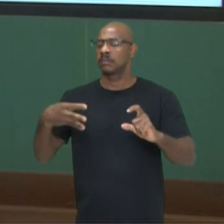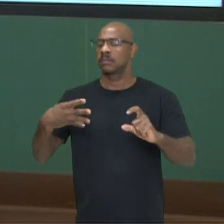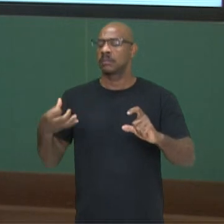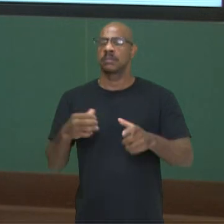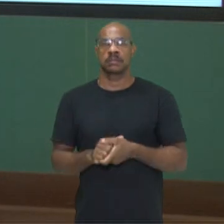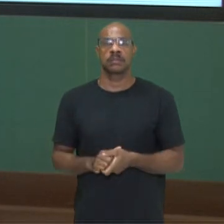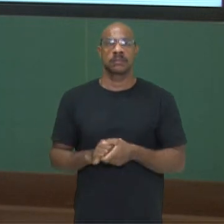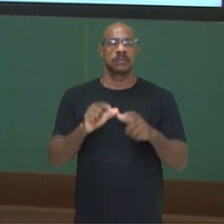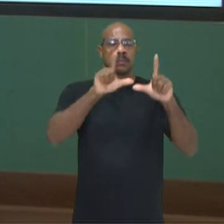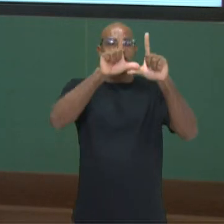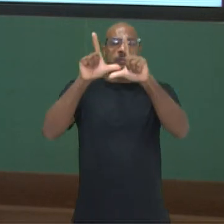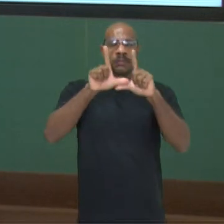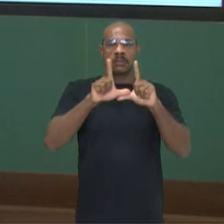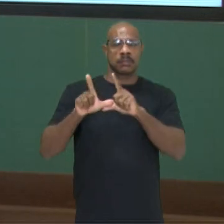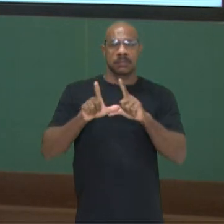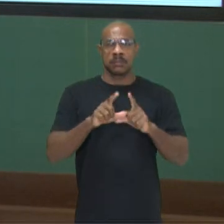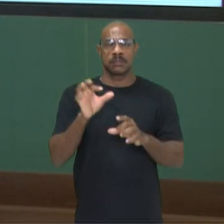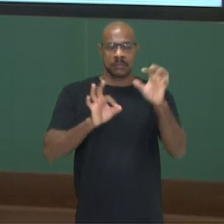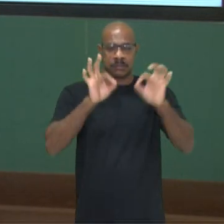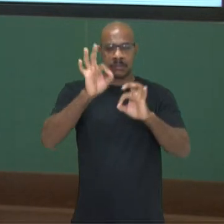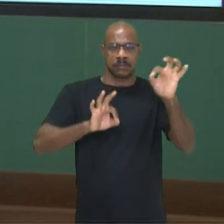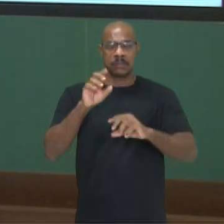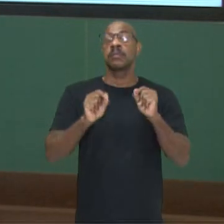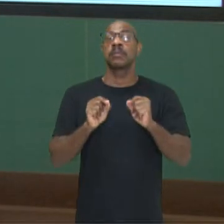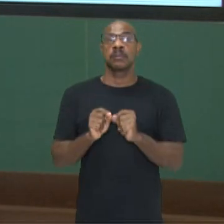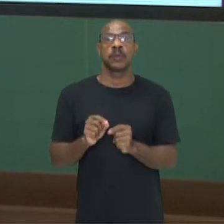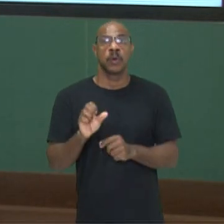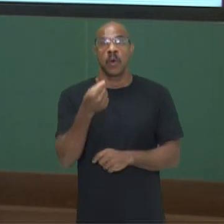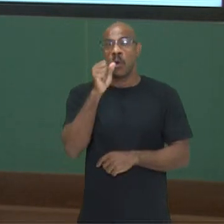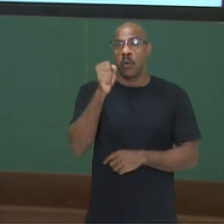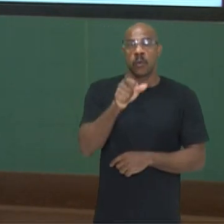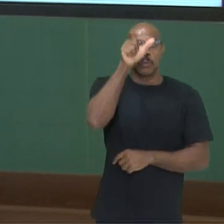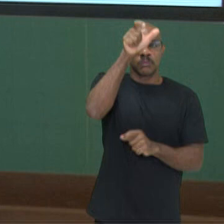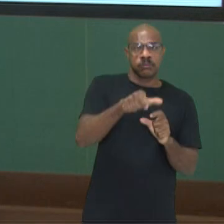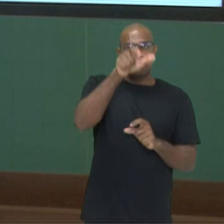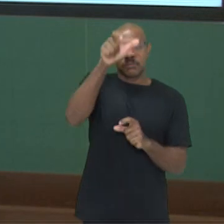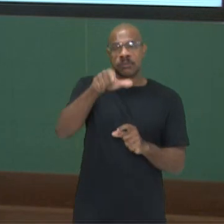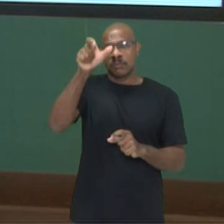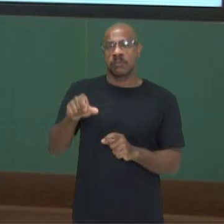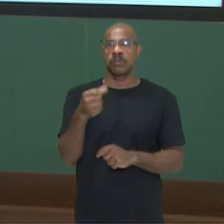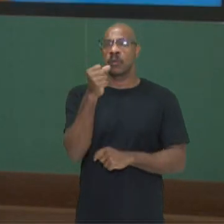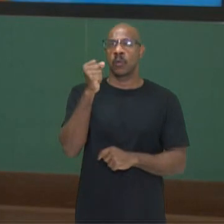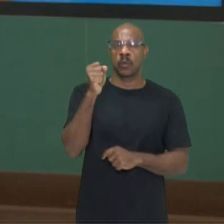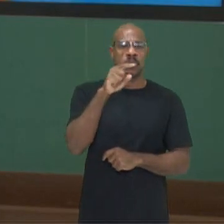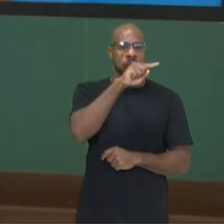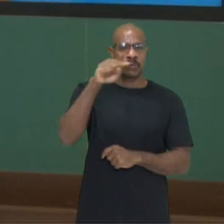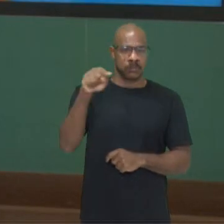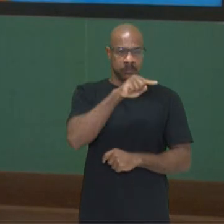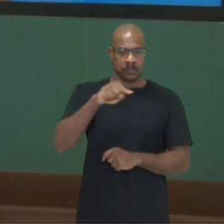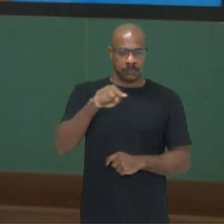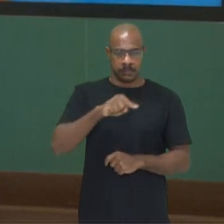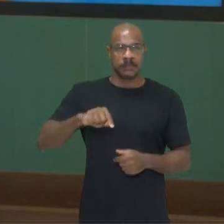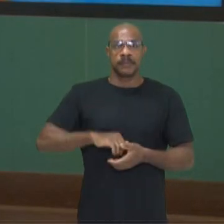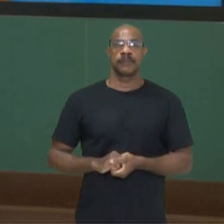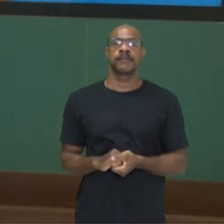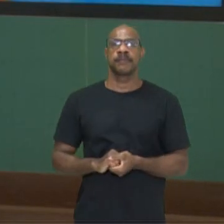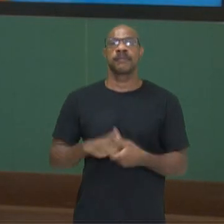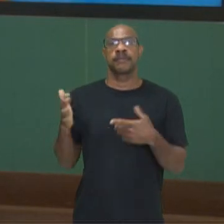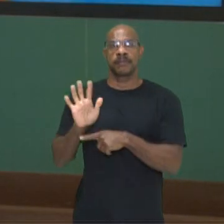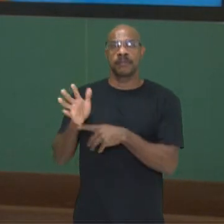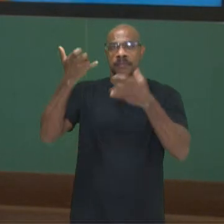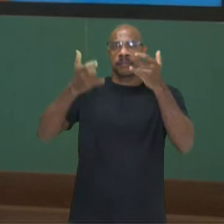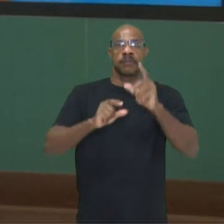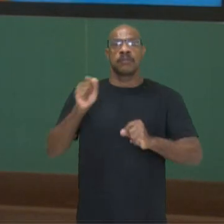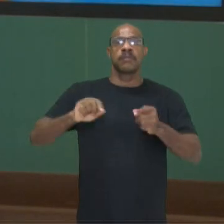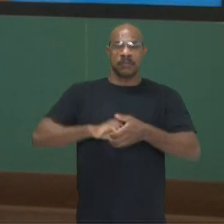foram organizadas em 8 colunas e 8 linhas, ok? Neste